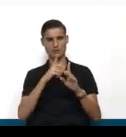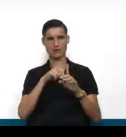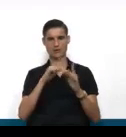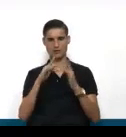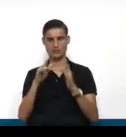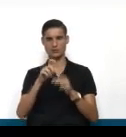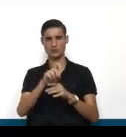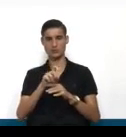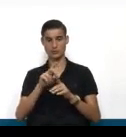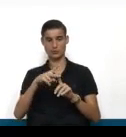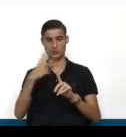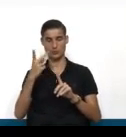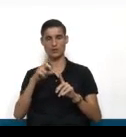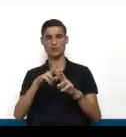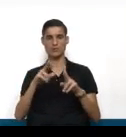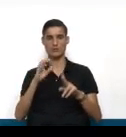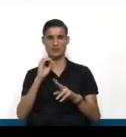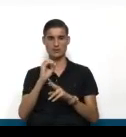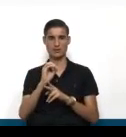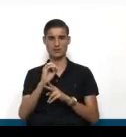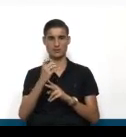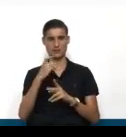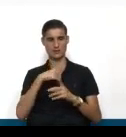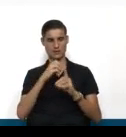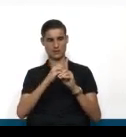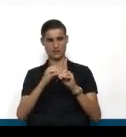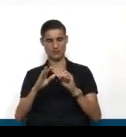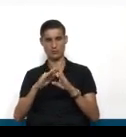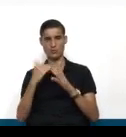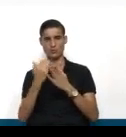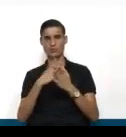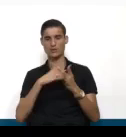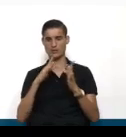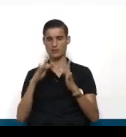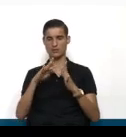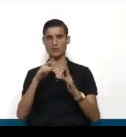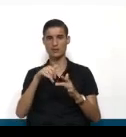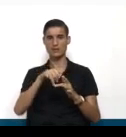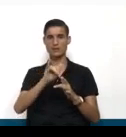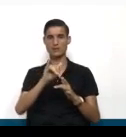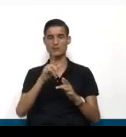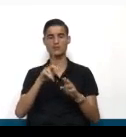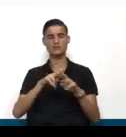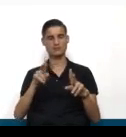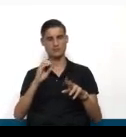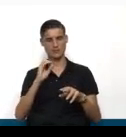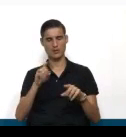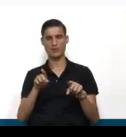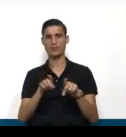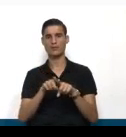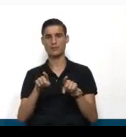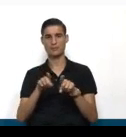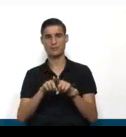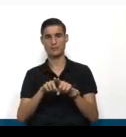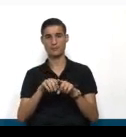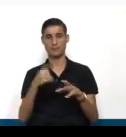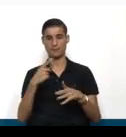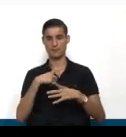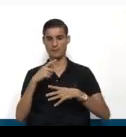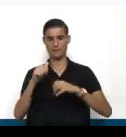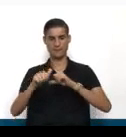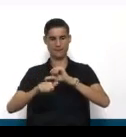duas vezes, vai dar zero. Quando eu derivo tudo isso aqui em relação a y, também vai dar zero. Quando